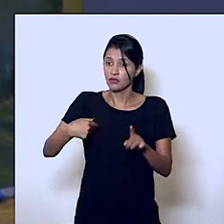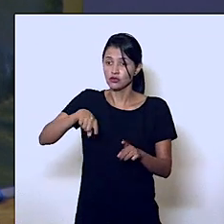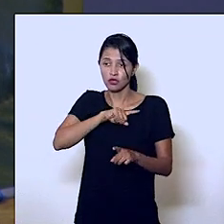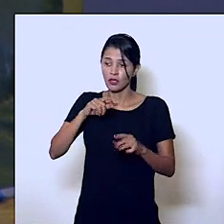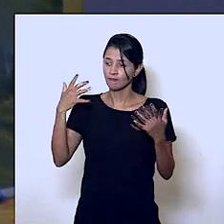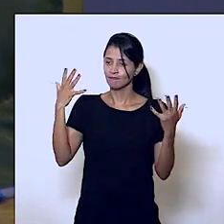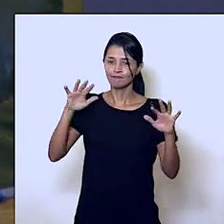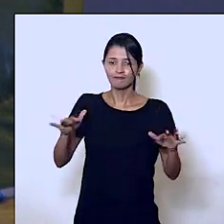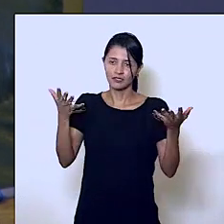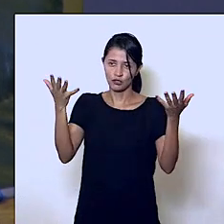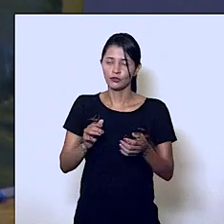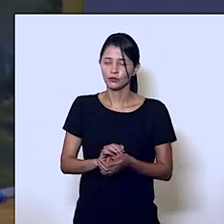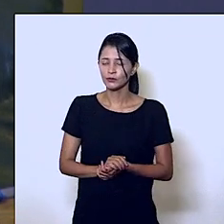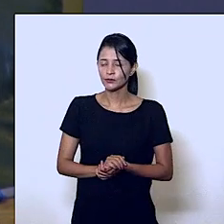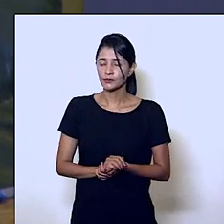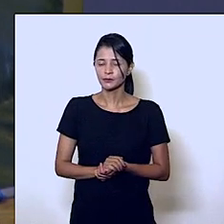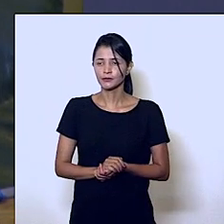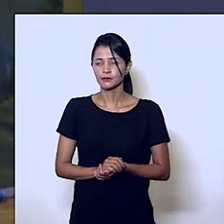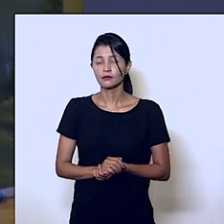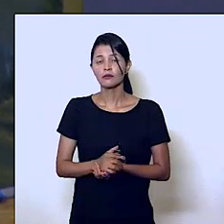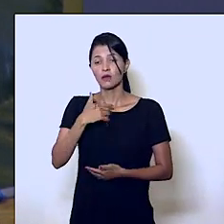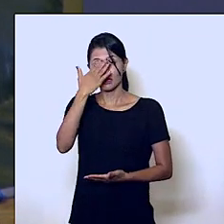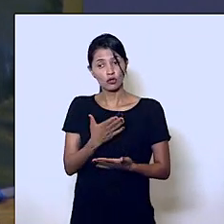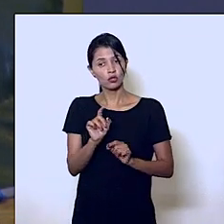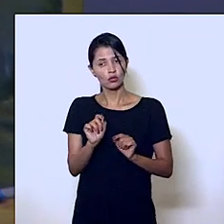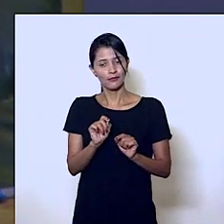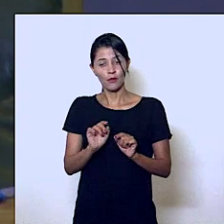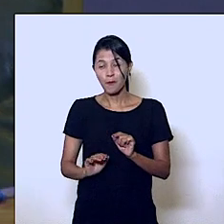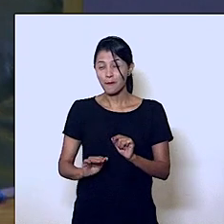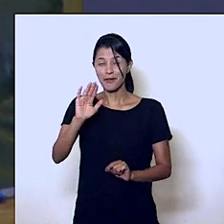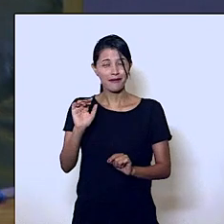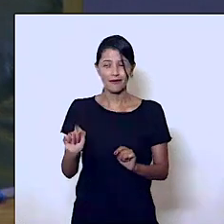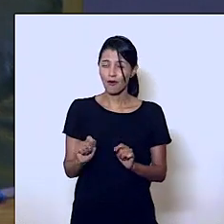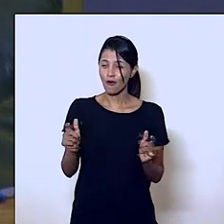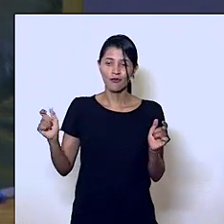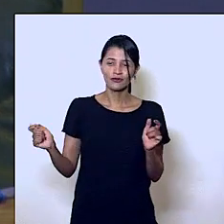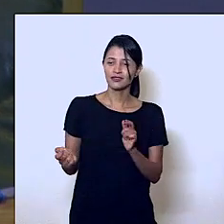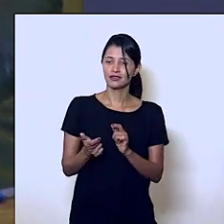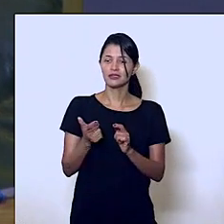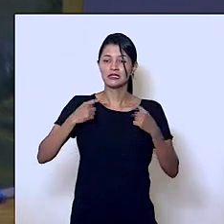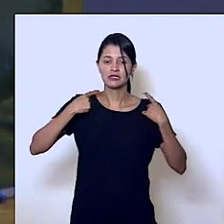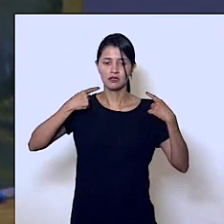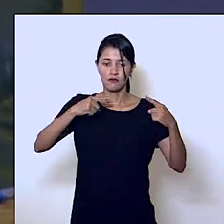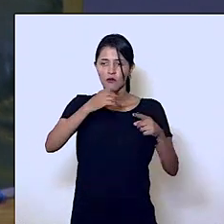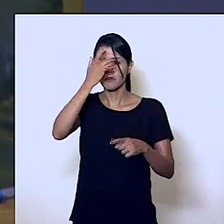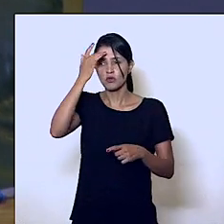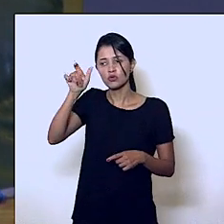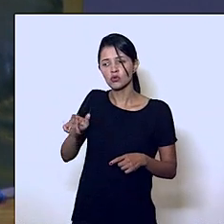que o maior desafio para todos os que se reúnem aqui hoje é